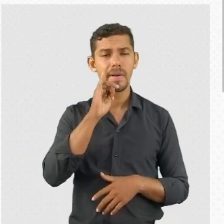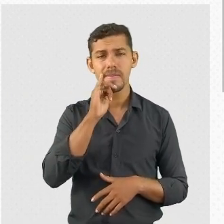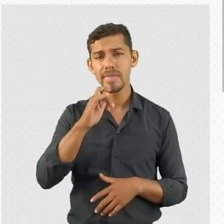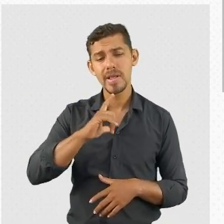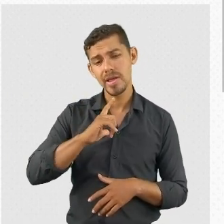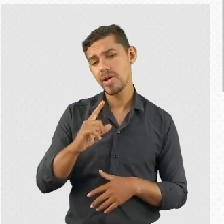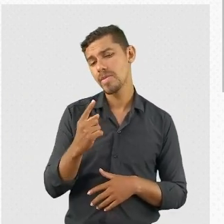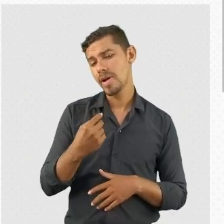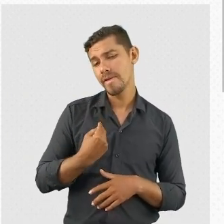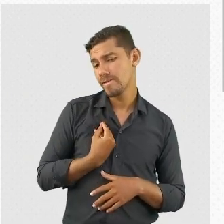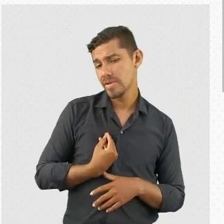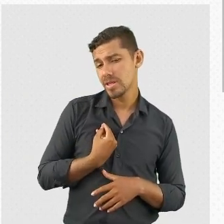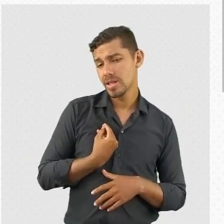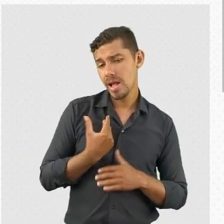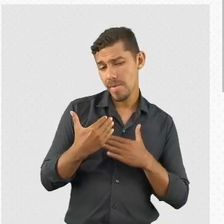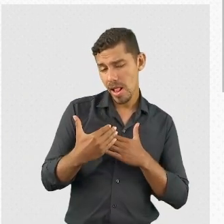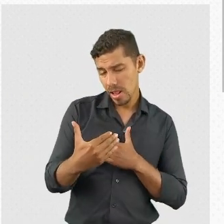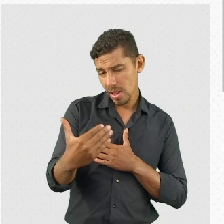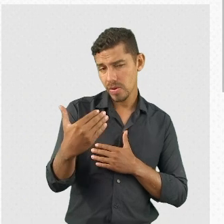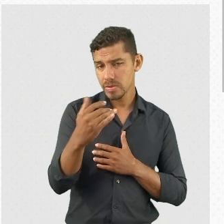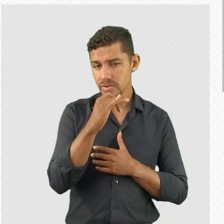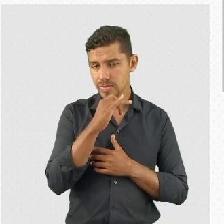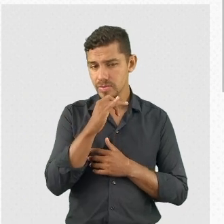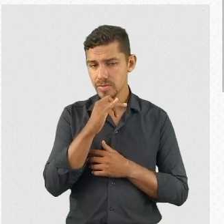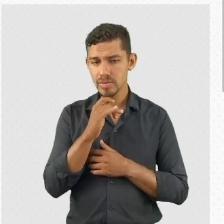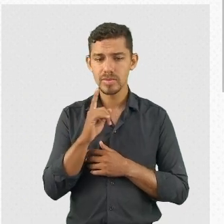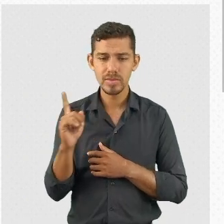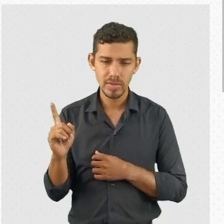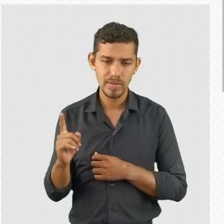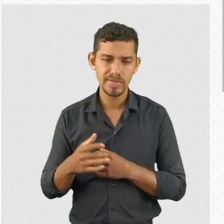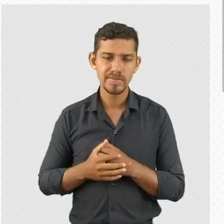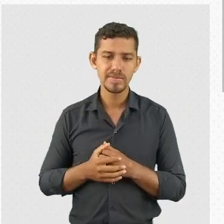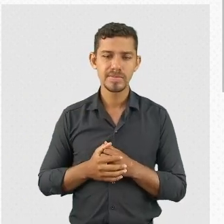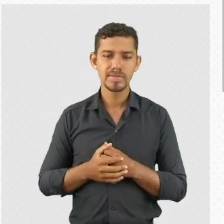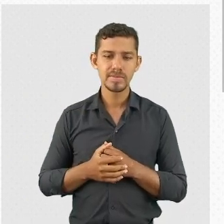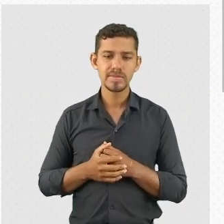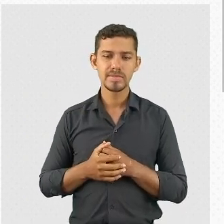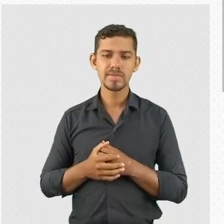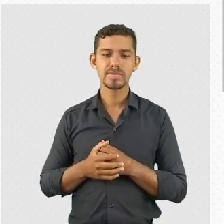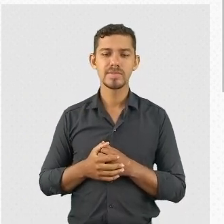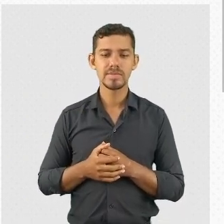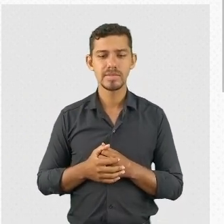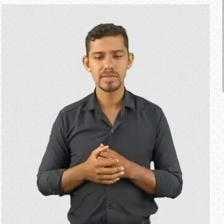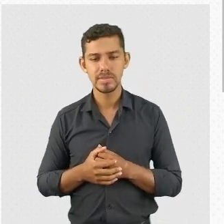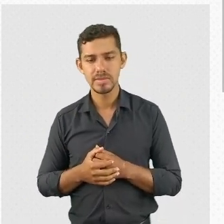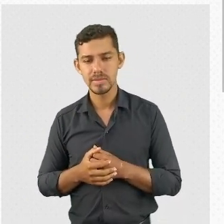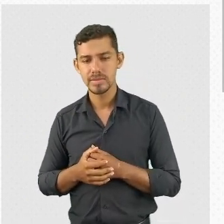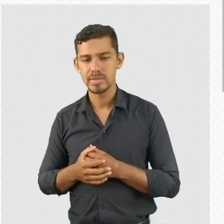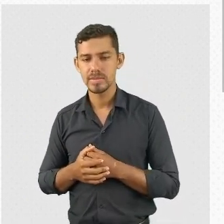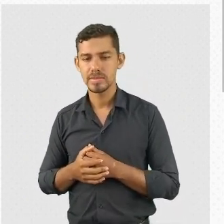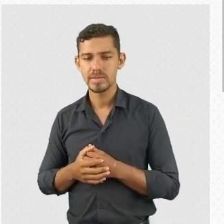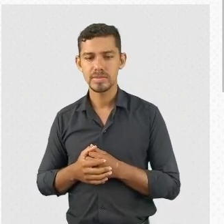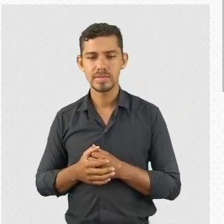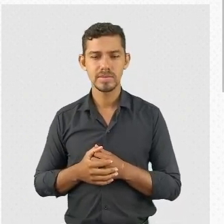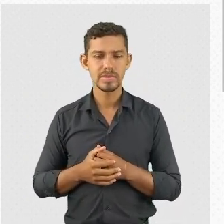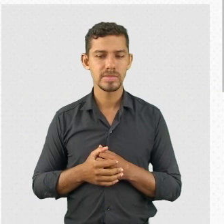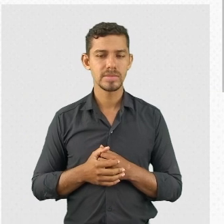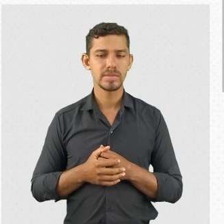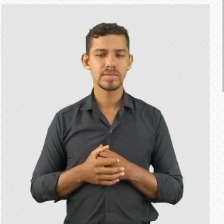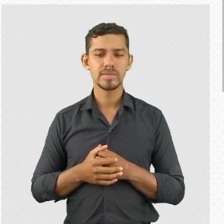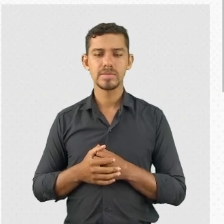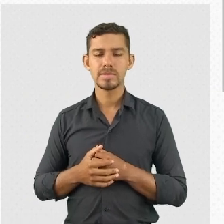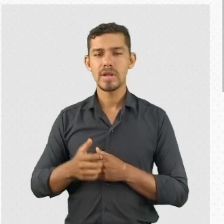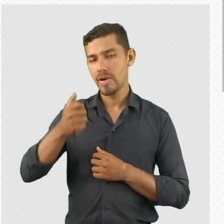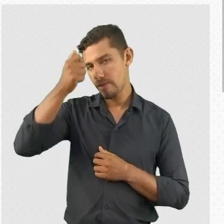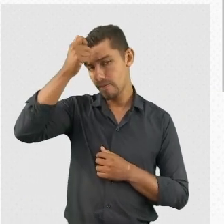uma vida um pouquinho mais longa, uma durabilidade um pouco maior, tá bom? Então, nós vamos ter ali flour, que é